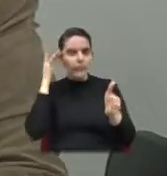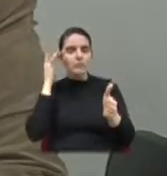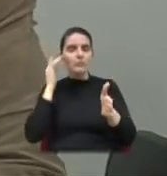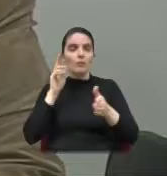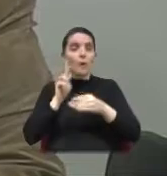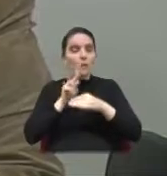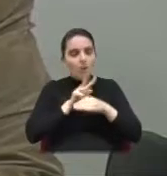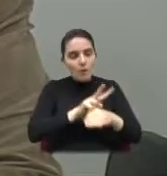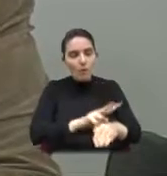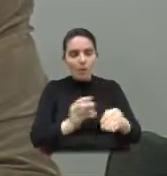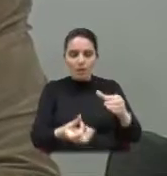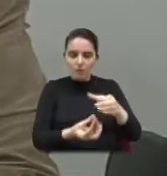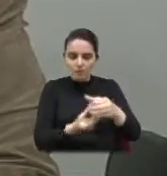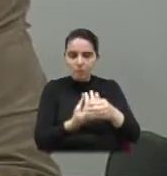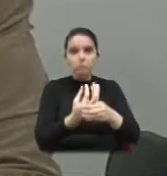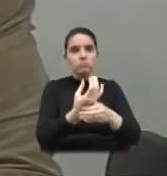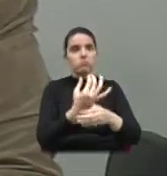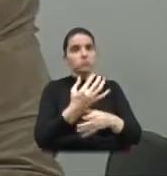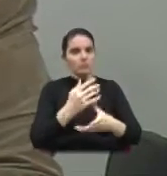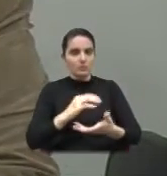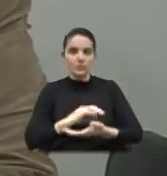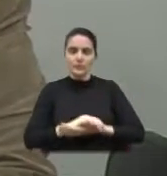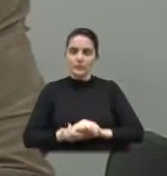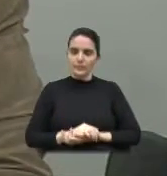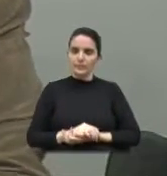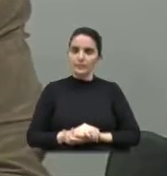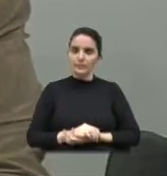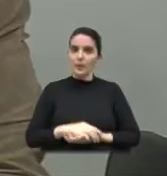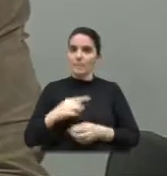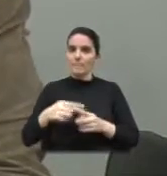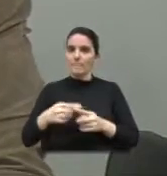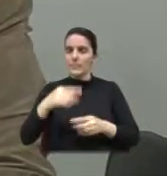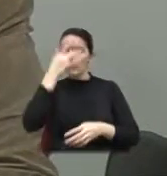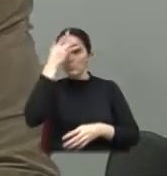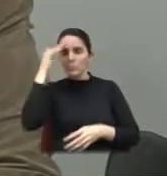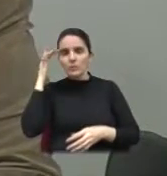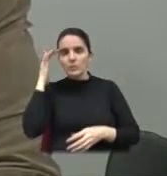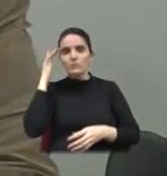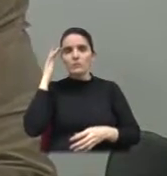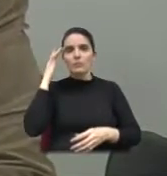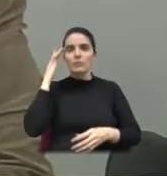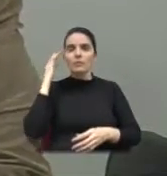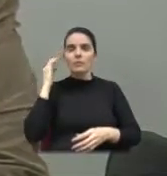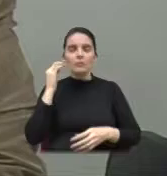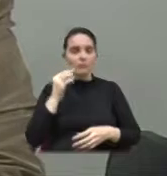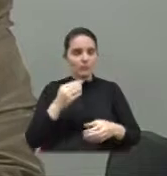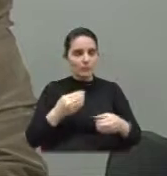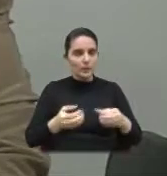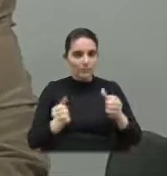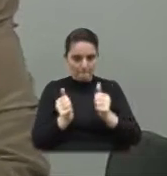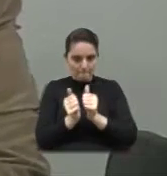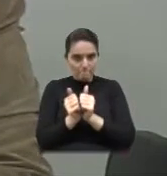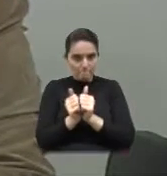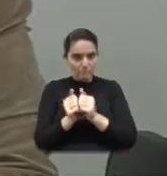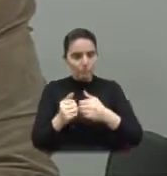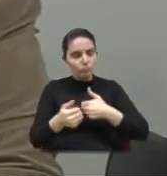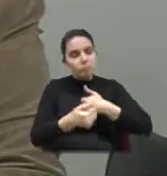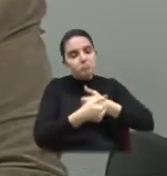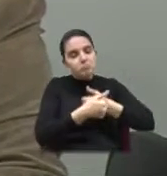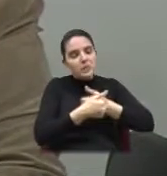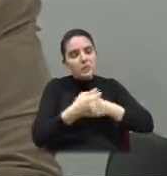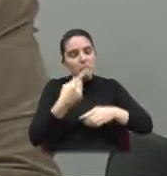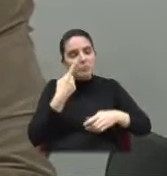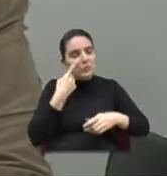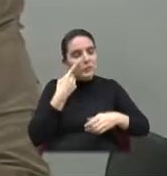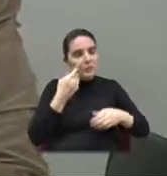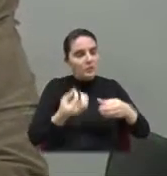poderem monitorar de uma certa forma, porque a pessoa que está ali próximo, ela sabe o que está acontecendo, se aconteceu algum problema,